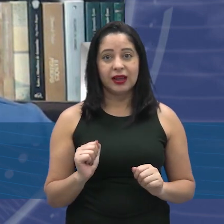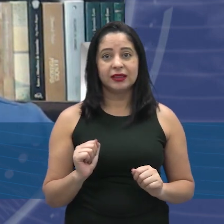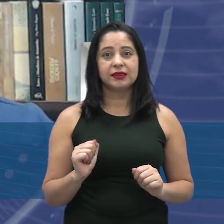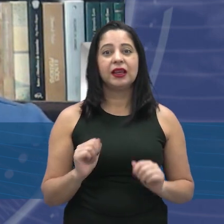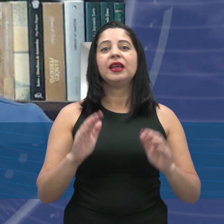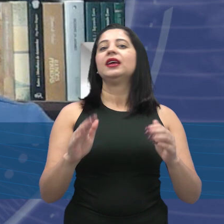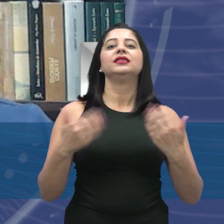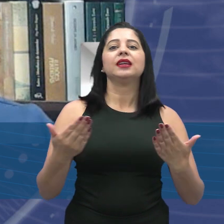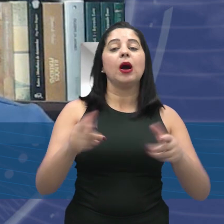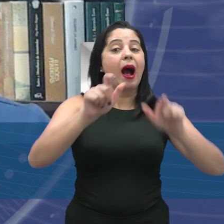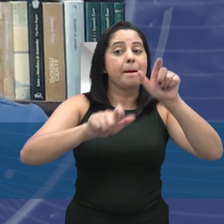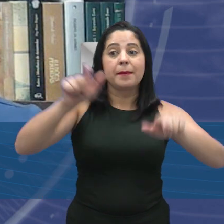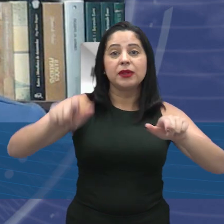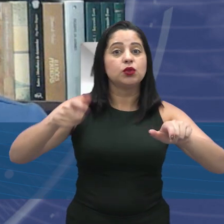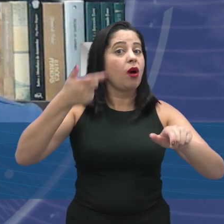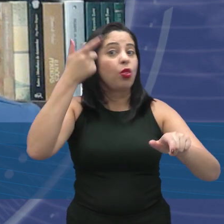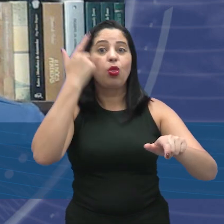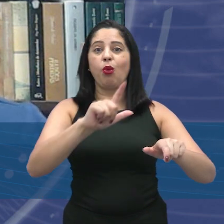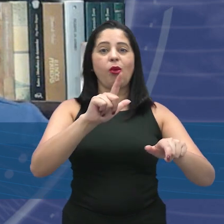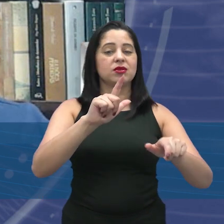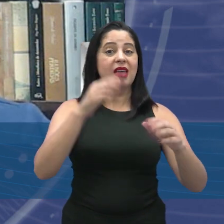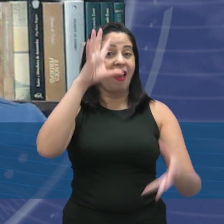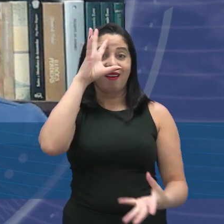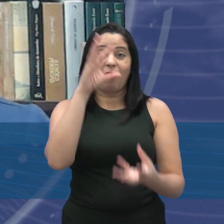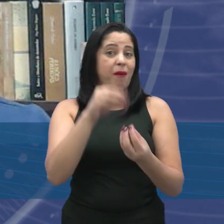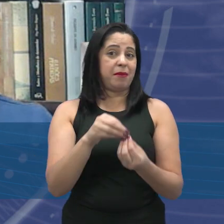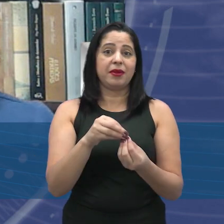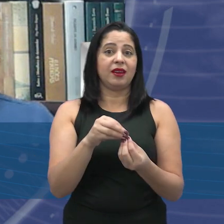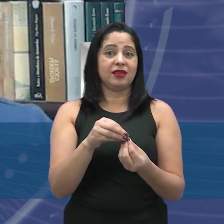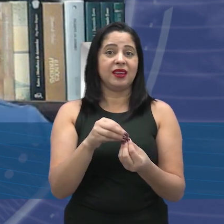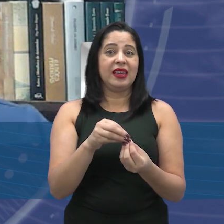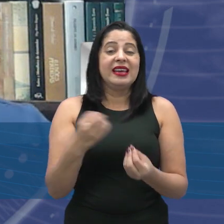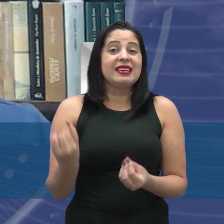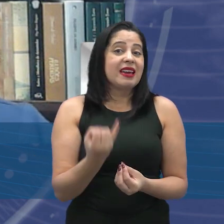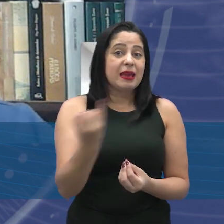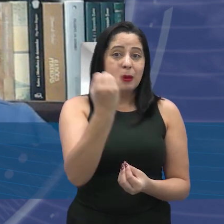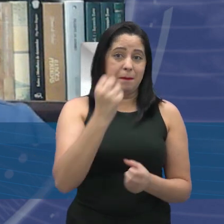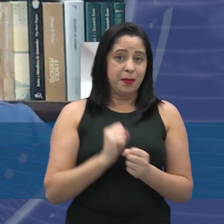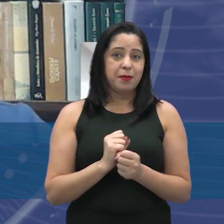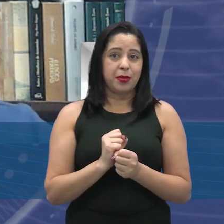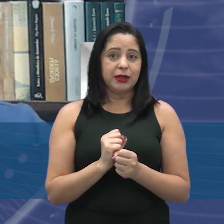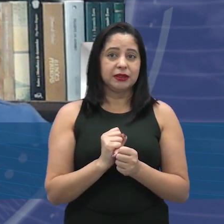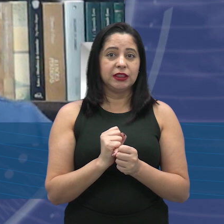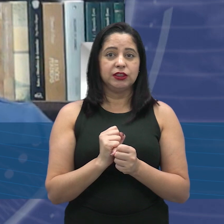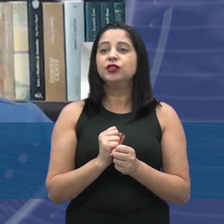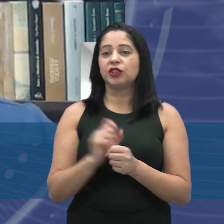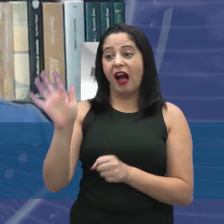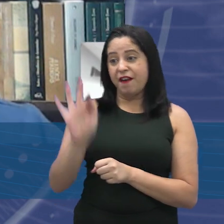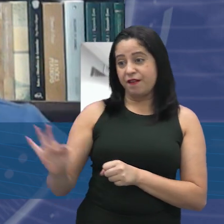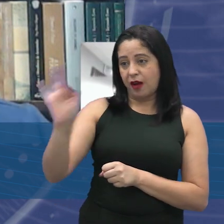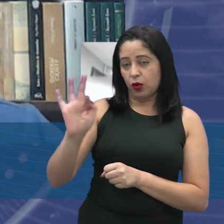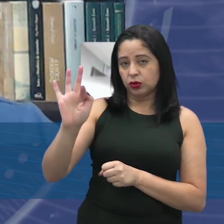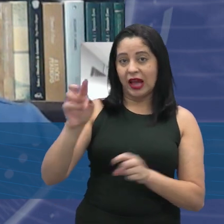consegue entender a importância do mercado para o processo de discussão interna da universidade. Isso não quer dizer que